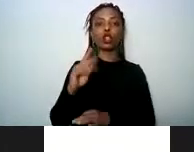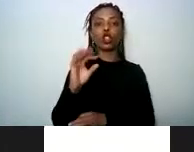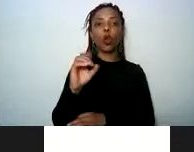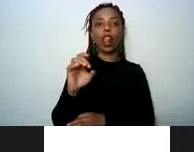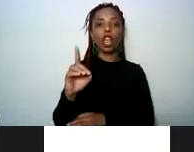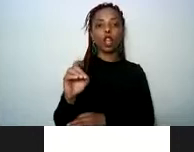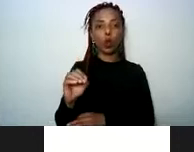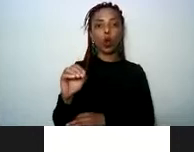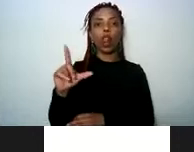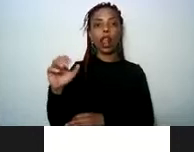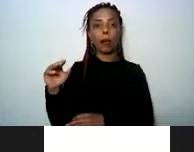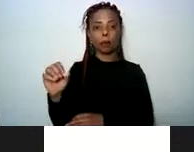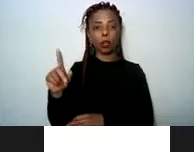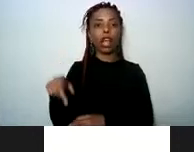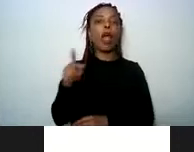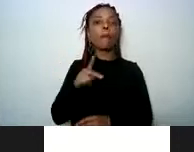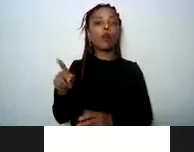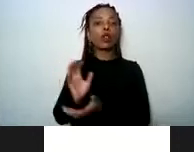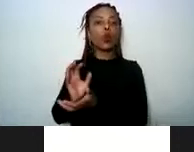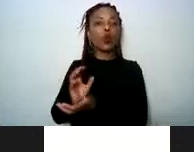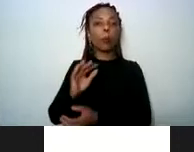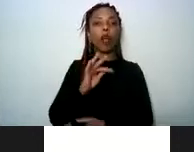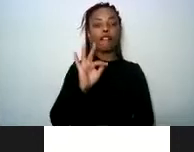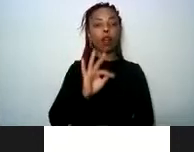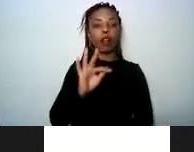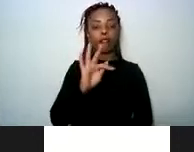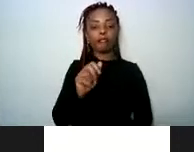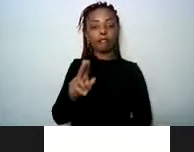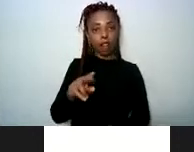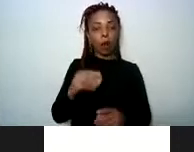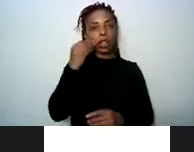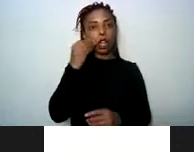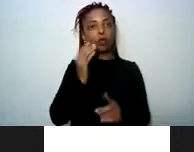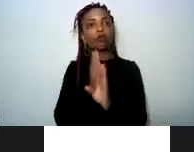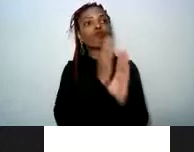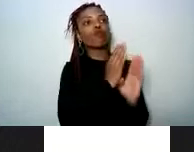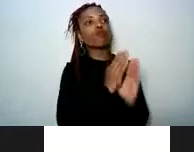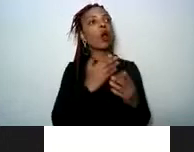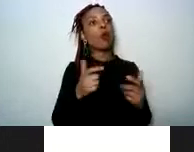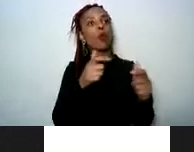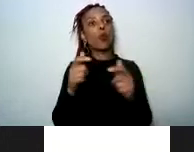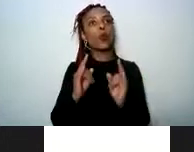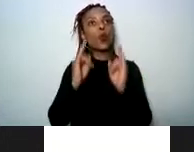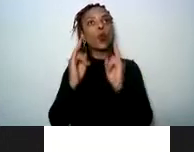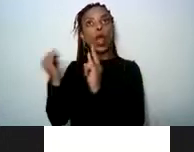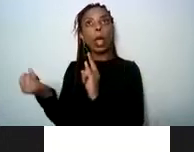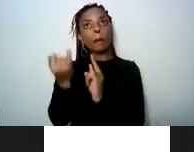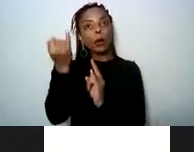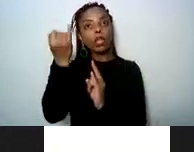tentaram identificar edifícios importantes no centro de São Paulo e constituir uma preservação